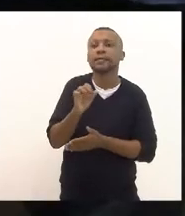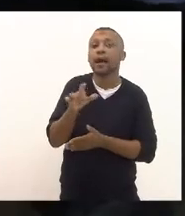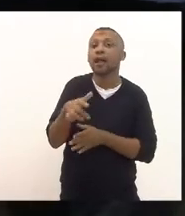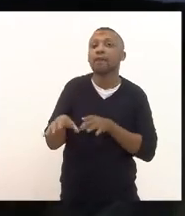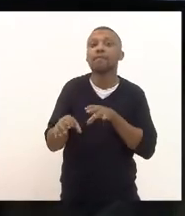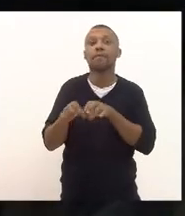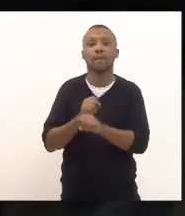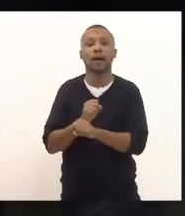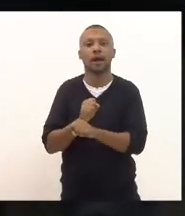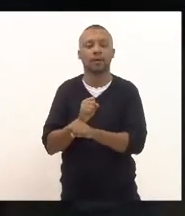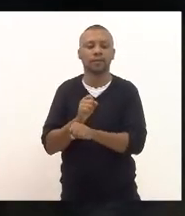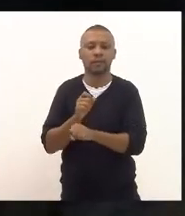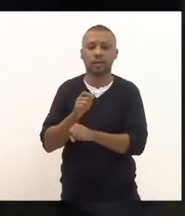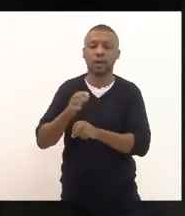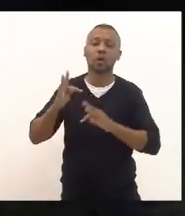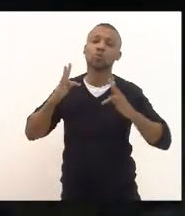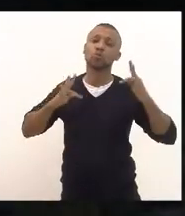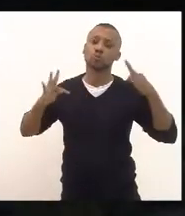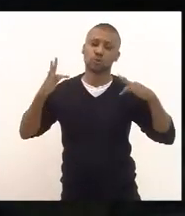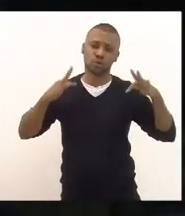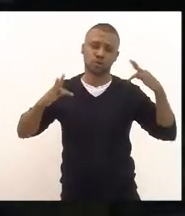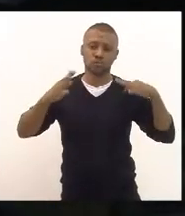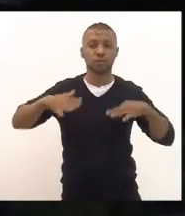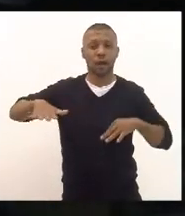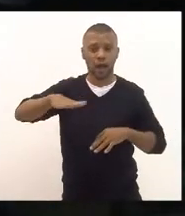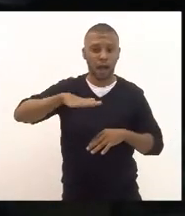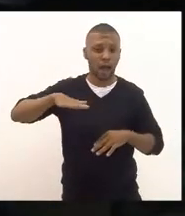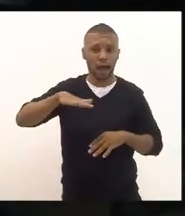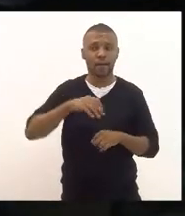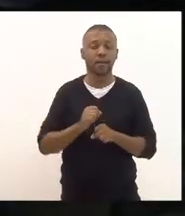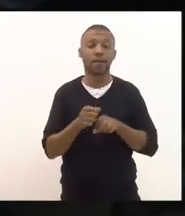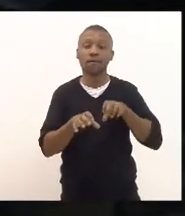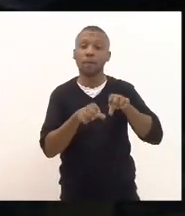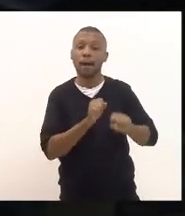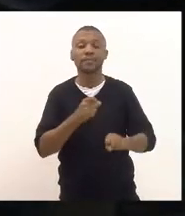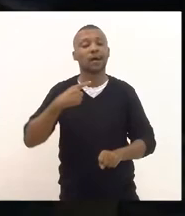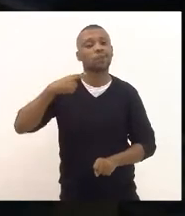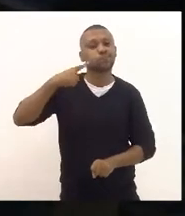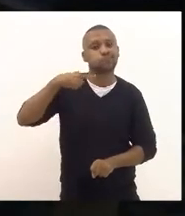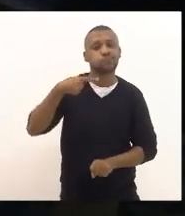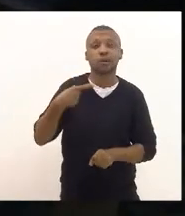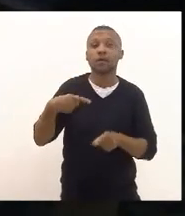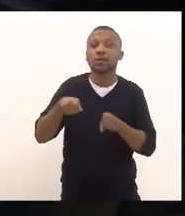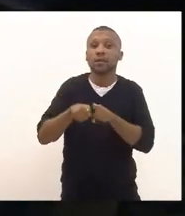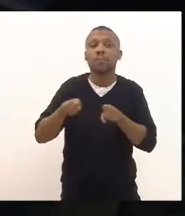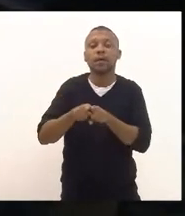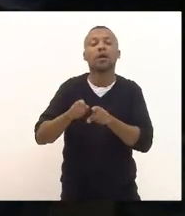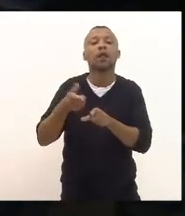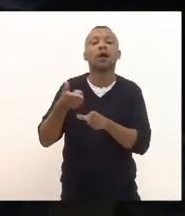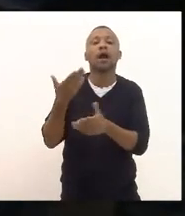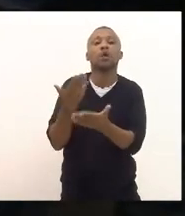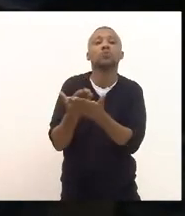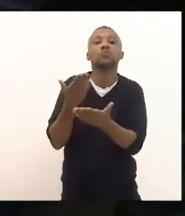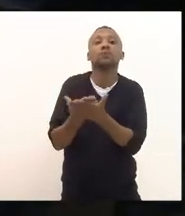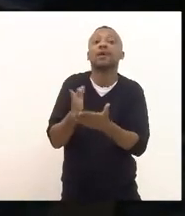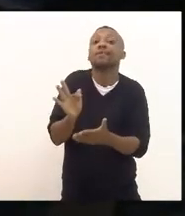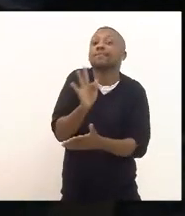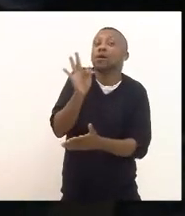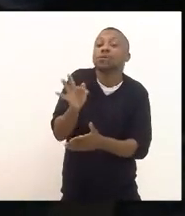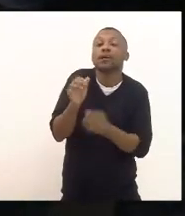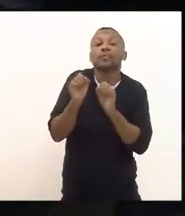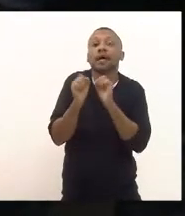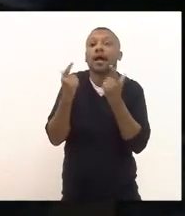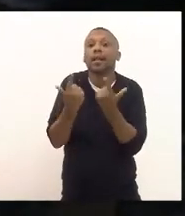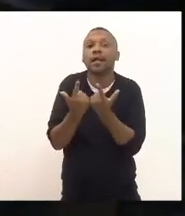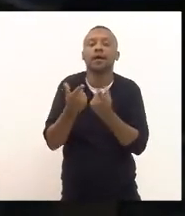formada turismóloga Ela é formada em Direito faz faculdade aqui na alerj faz